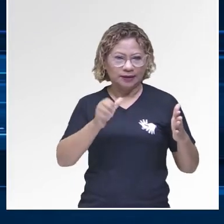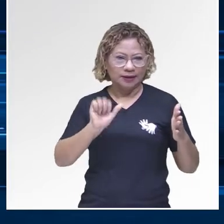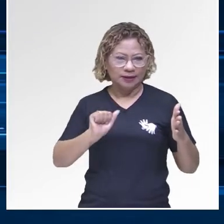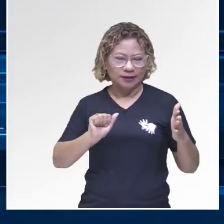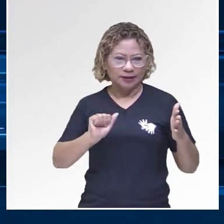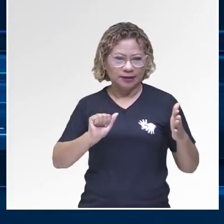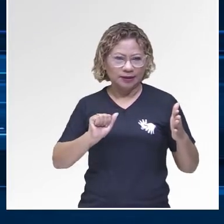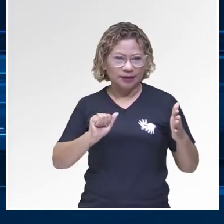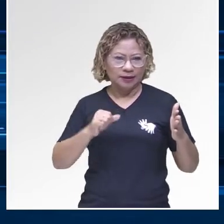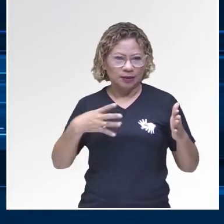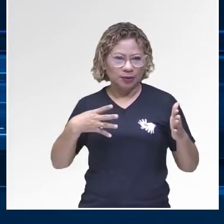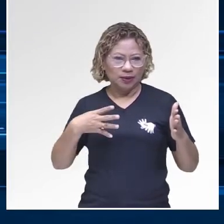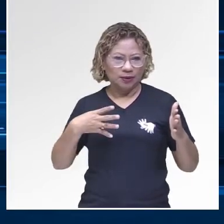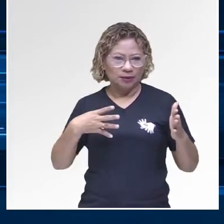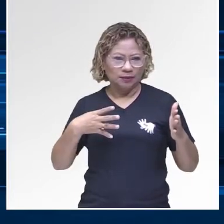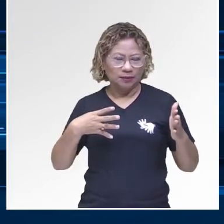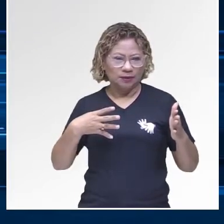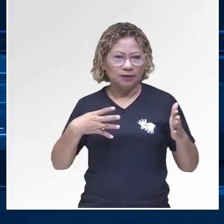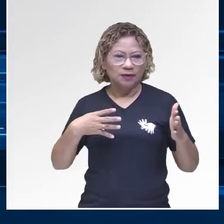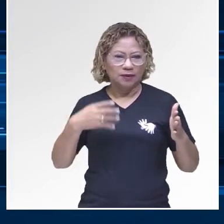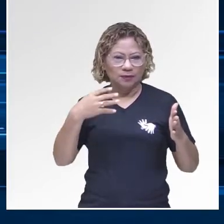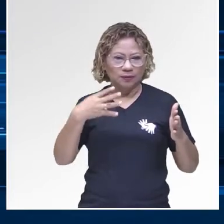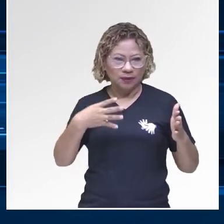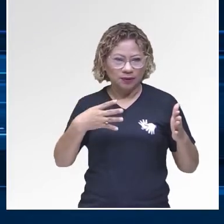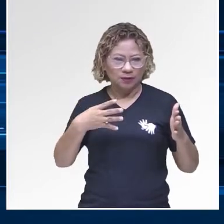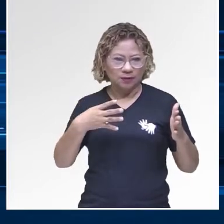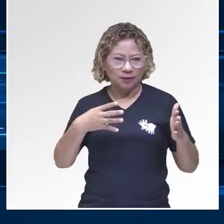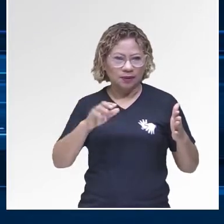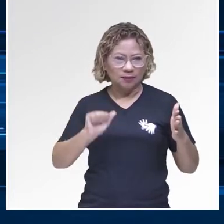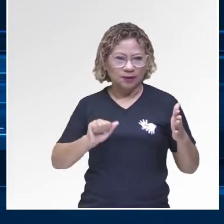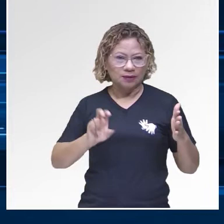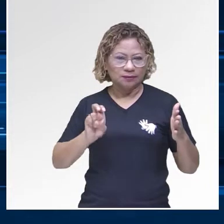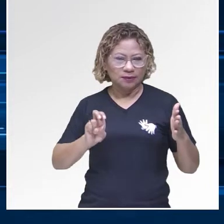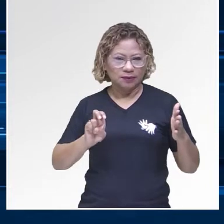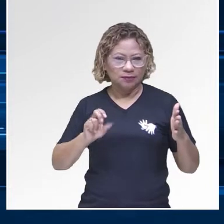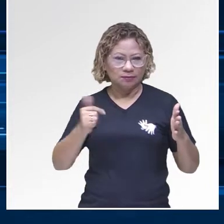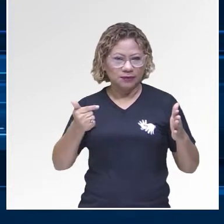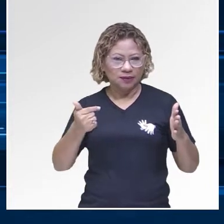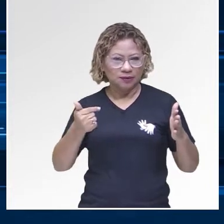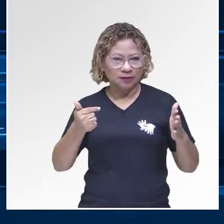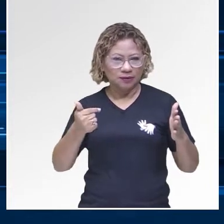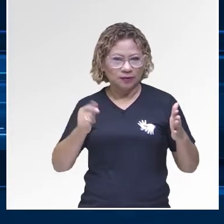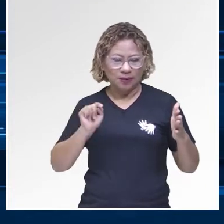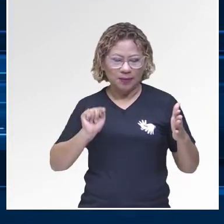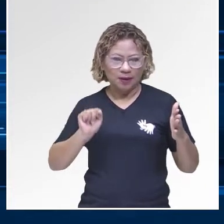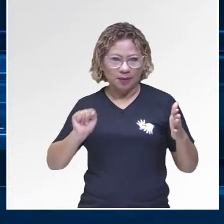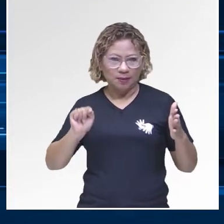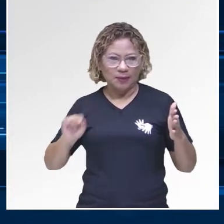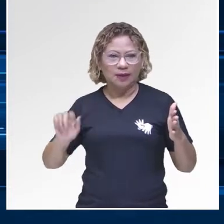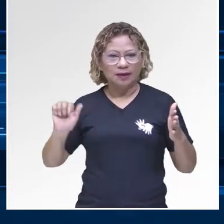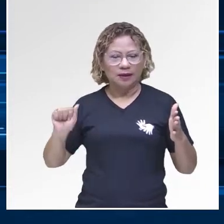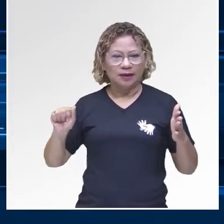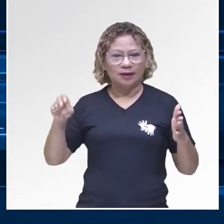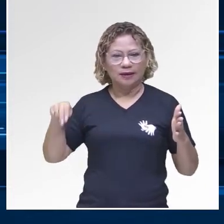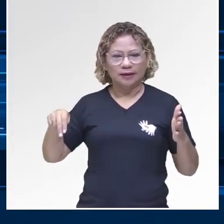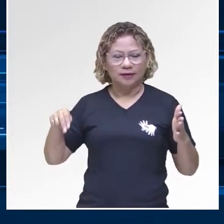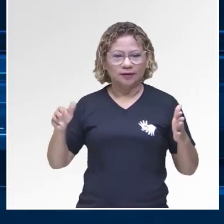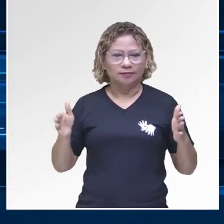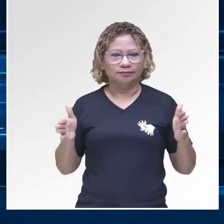A5, e aqui vai embora até o enésimo termo, que nós chamamos de AN.